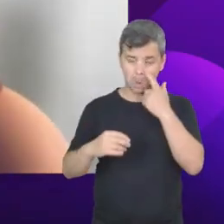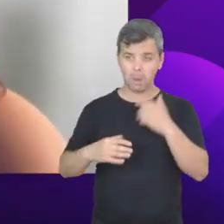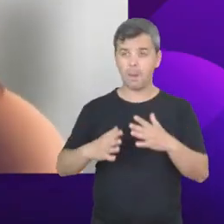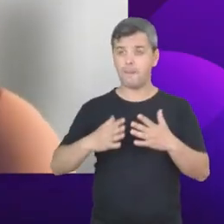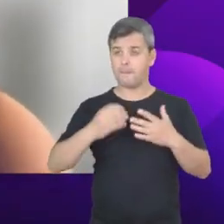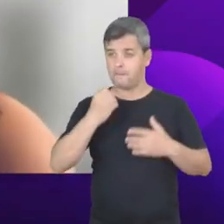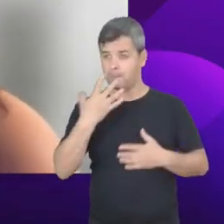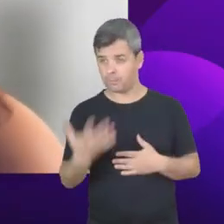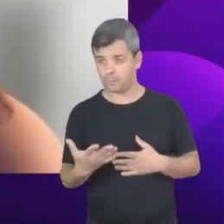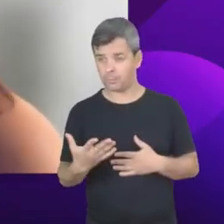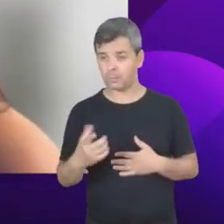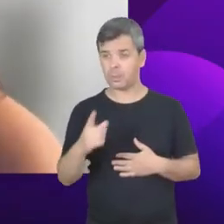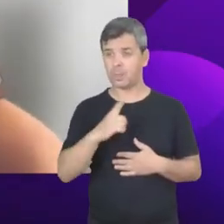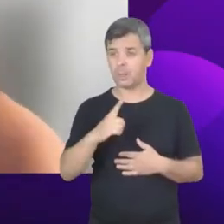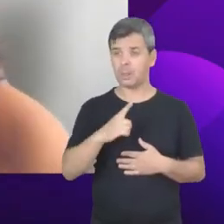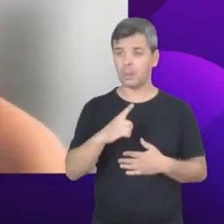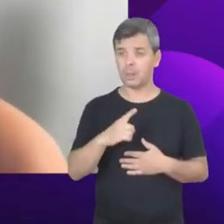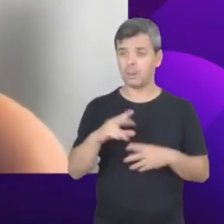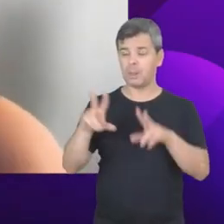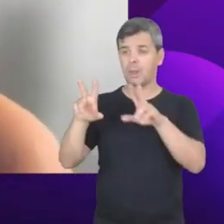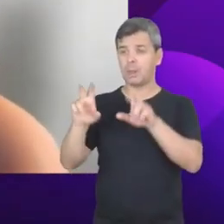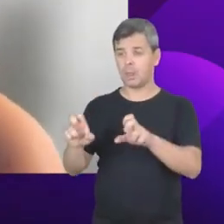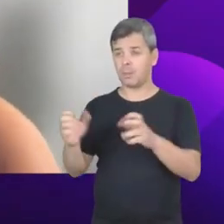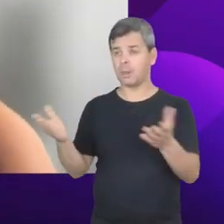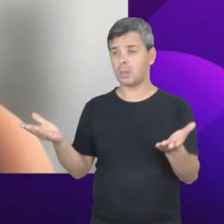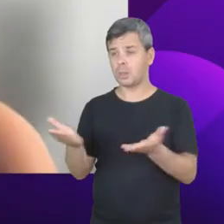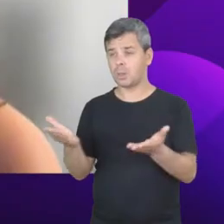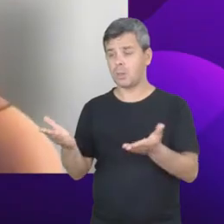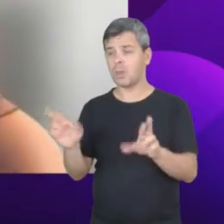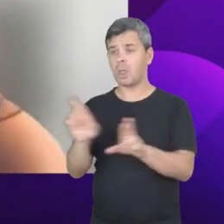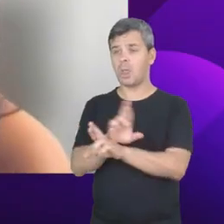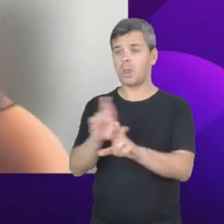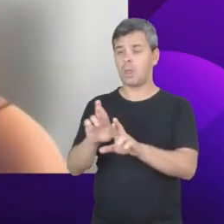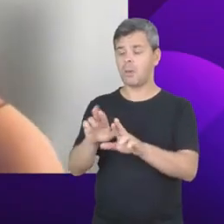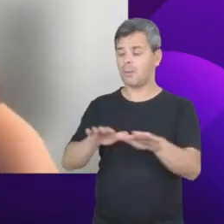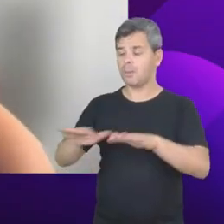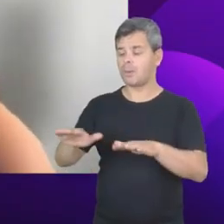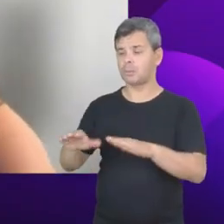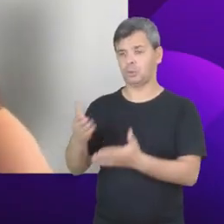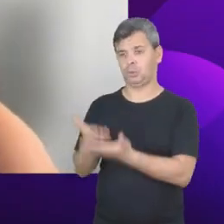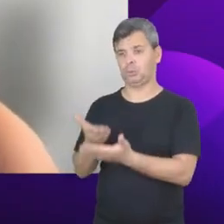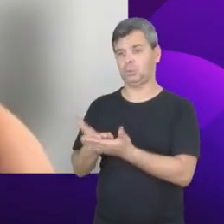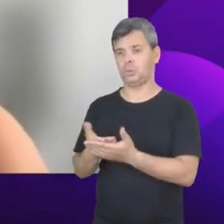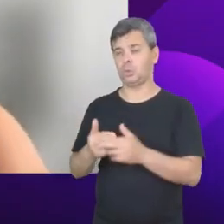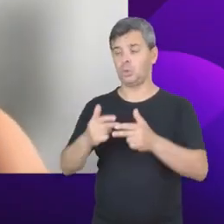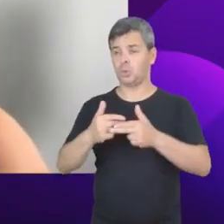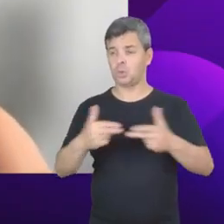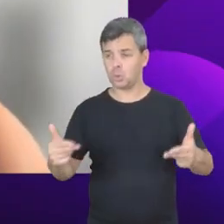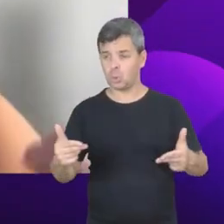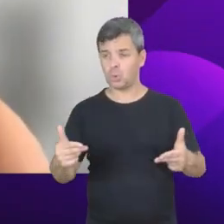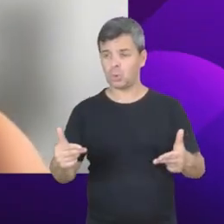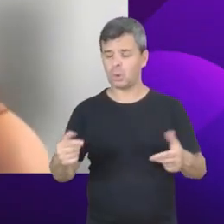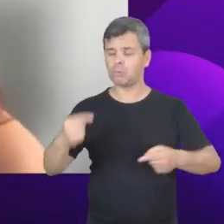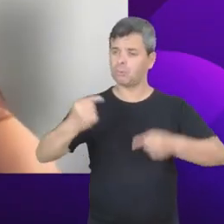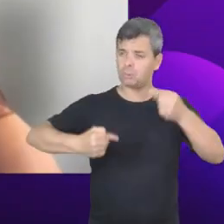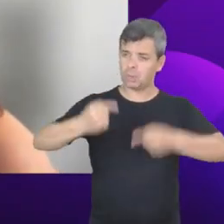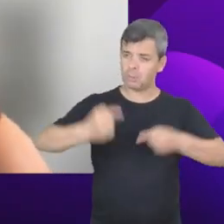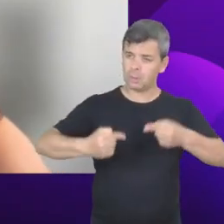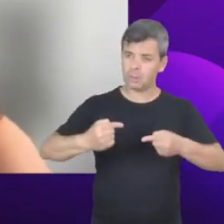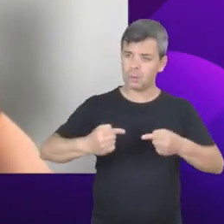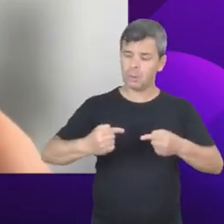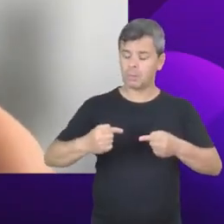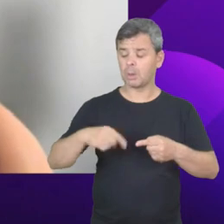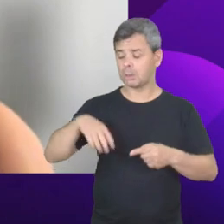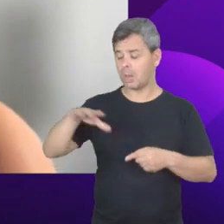e agora a gente tem as pautas mais atuais em relação ao movimento estudantil, coisas que estão sendo debatidas